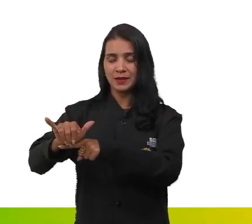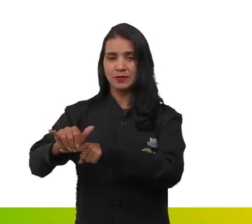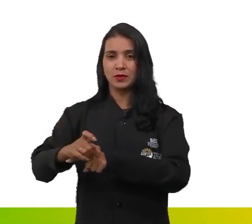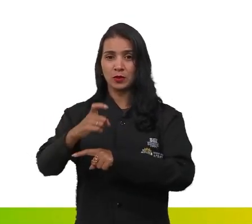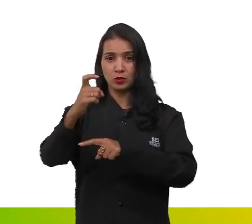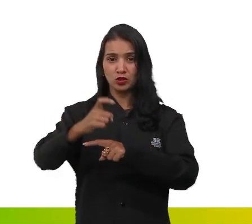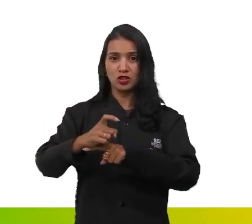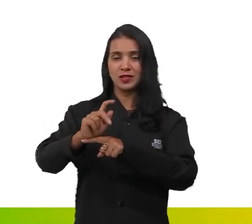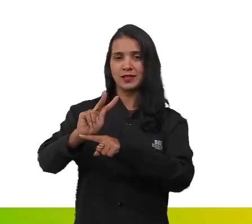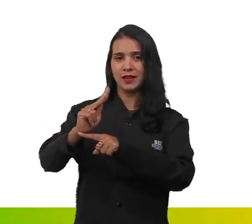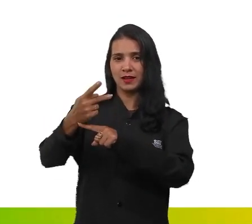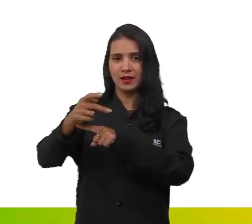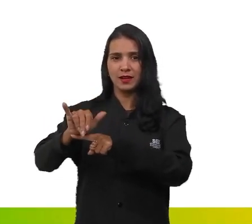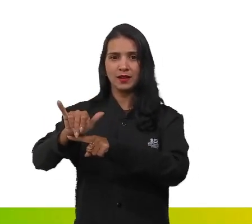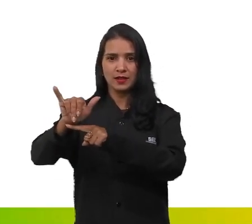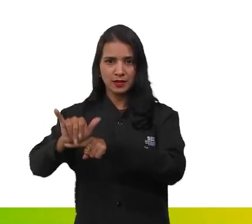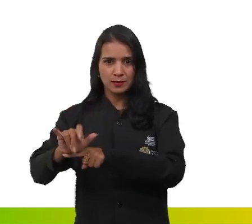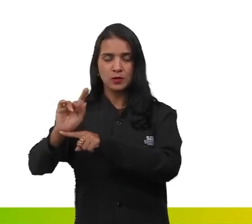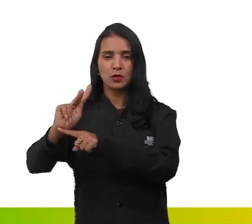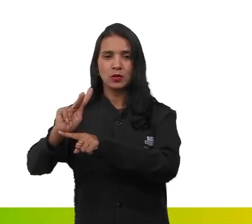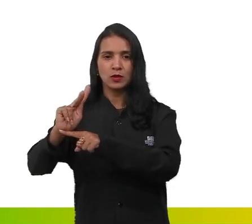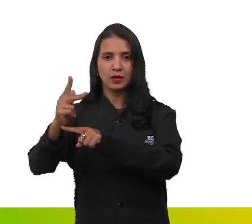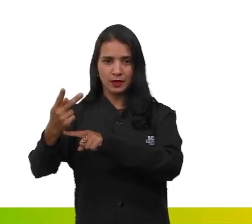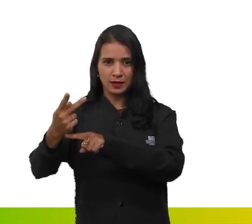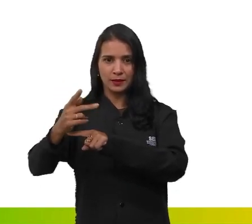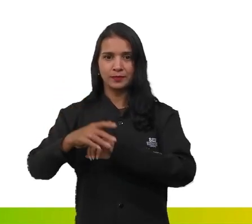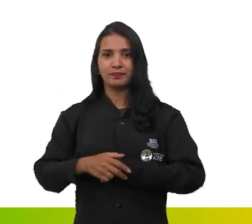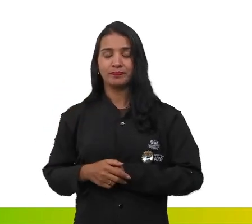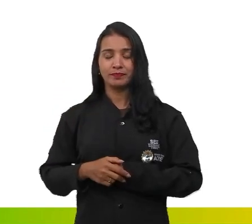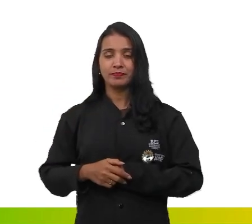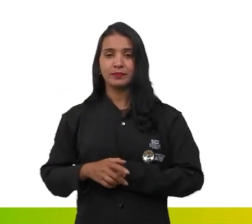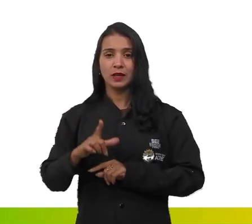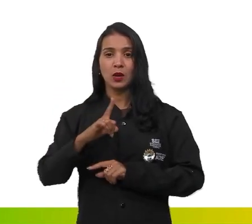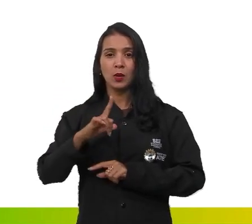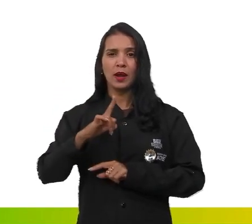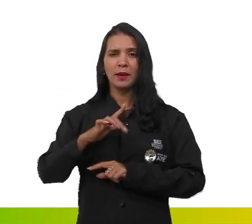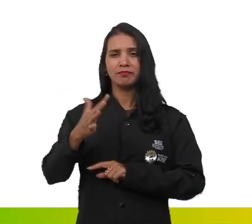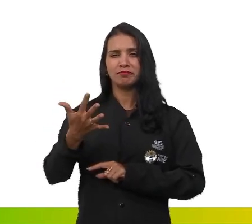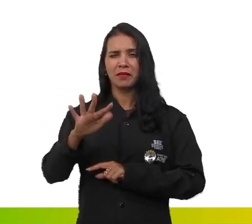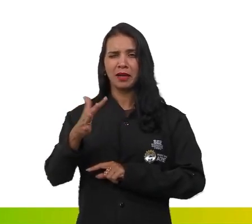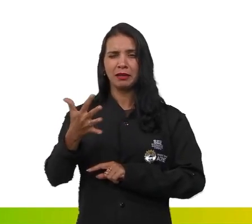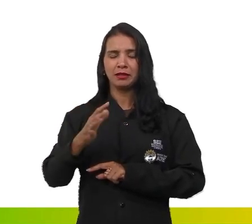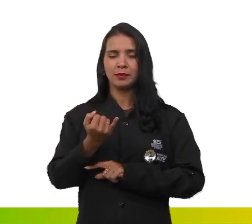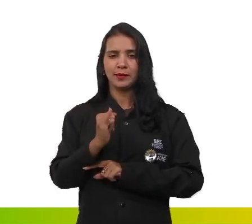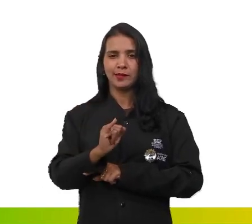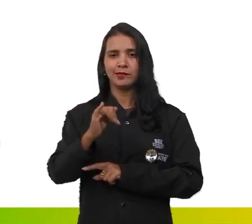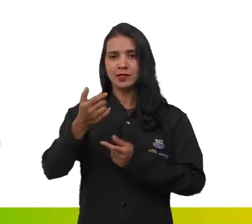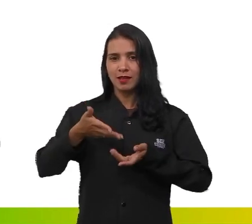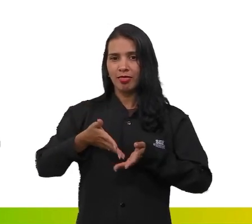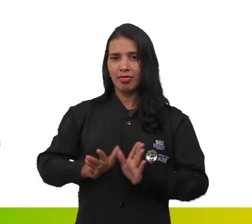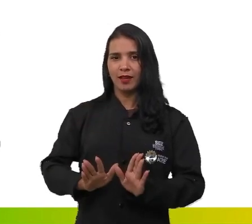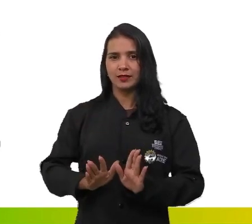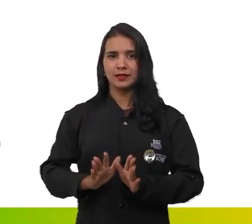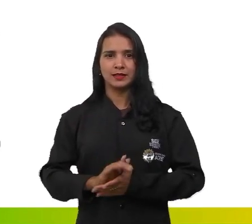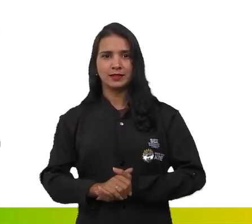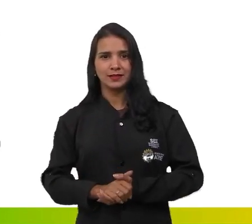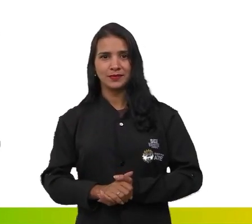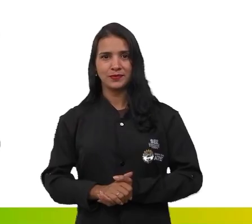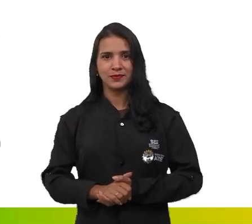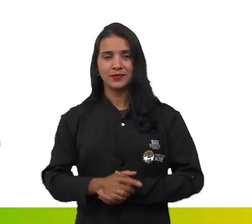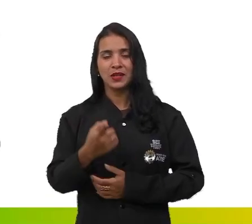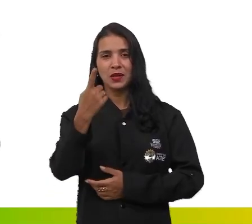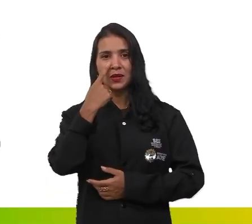ou seja, é 50% de ele nascer normal ou com hemofilia. Tá ok? Vamos ver agora na